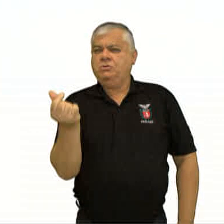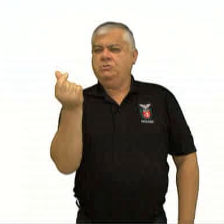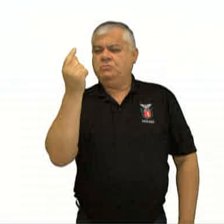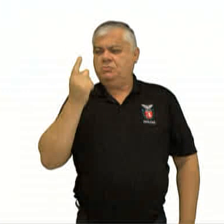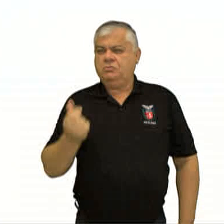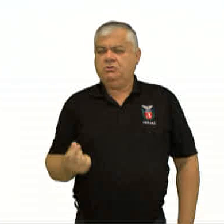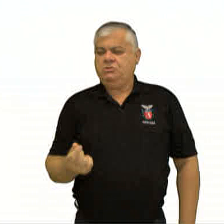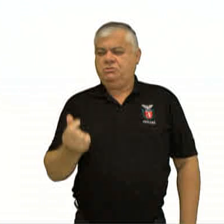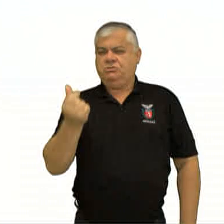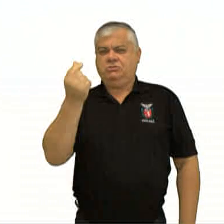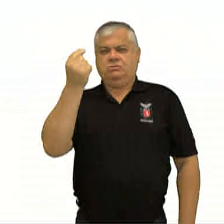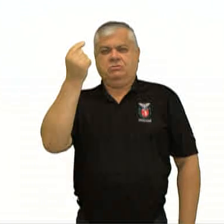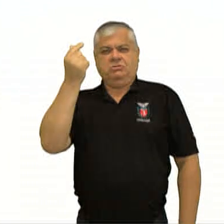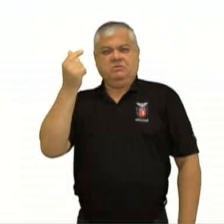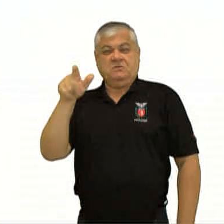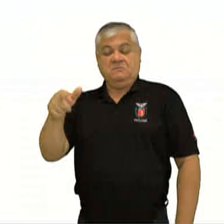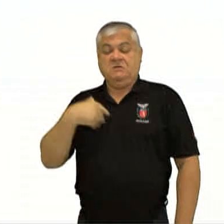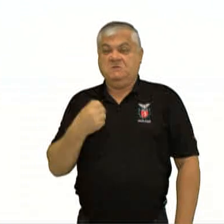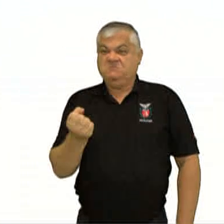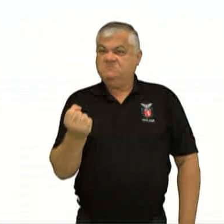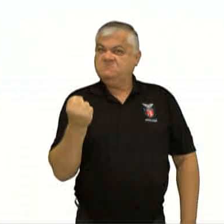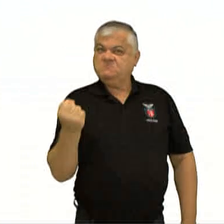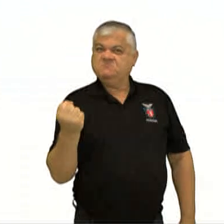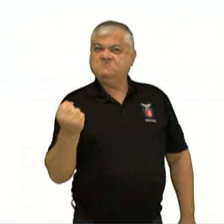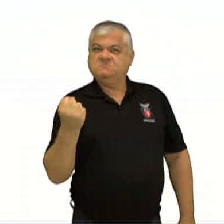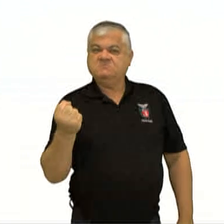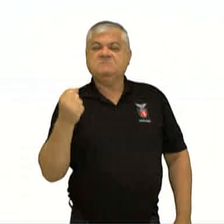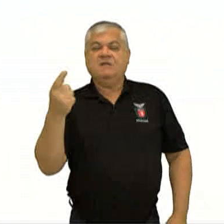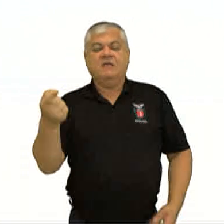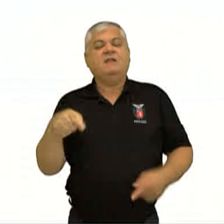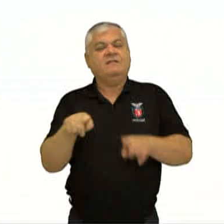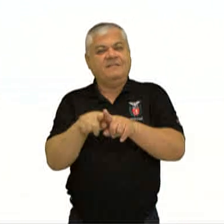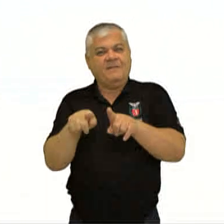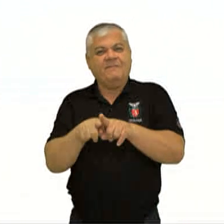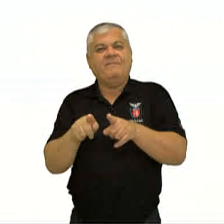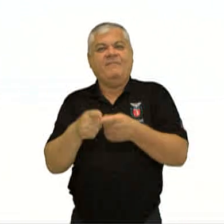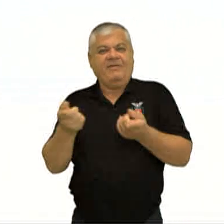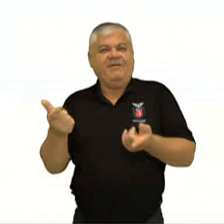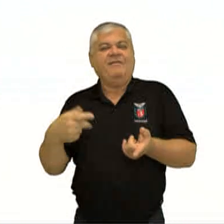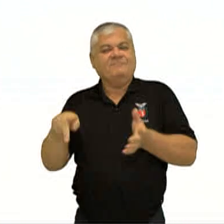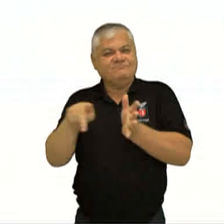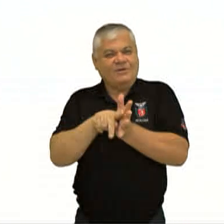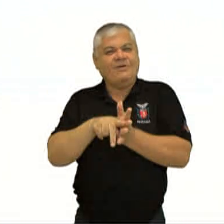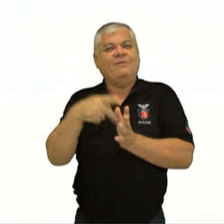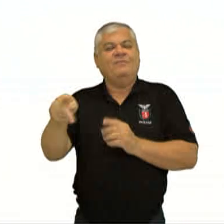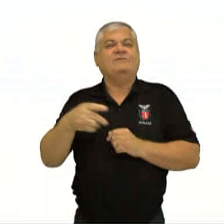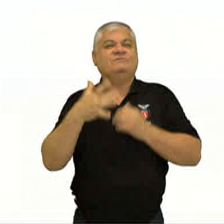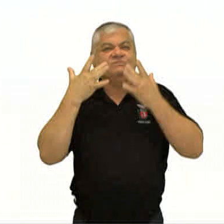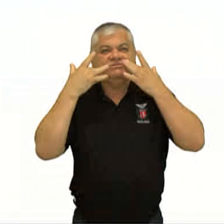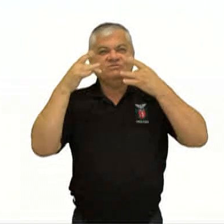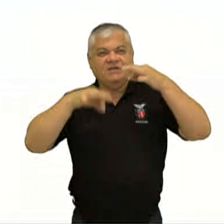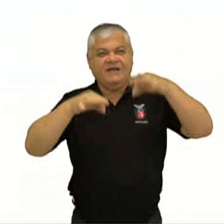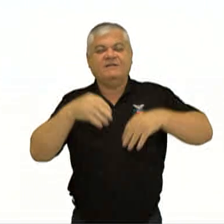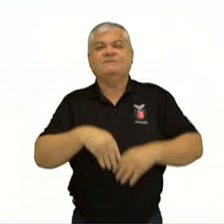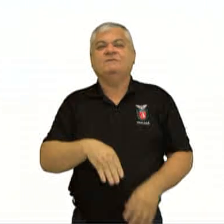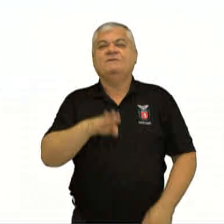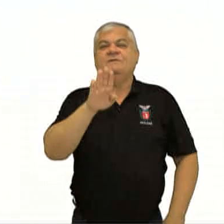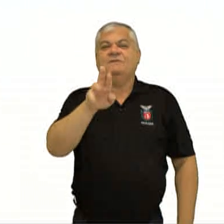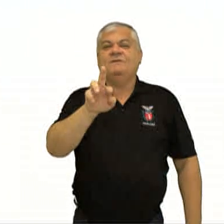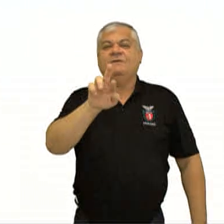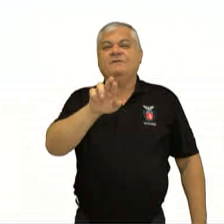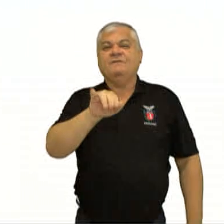que se apaixonava facilmente. Então, ele é uma figura típica também que a gente tem. A gente tem o Brighella, que é um